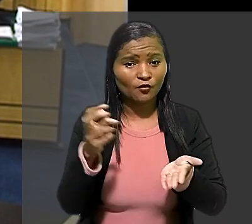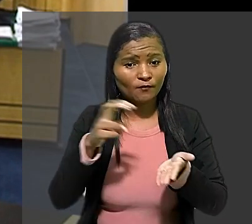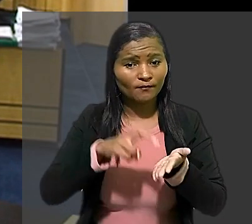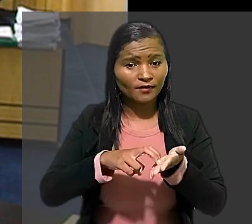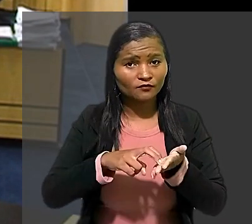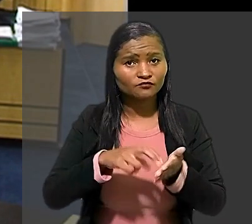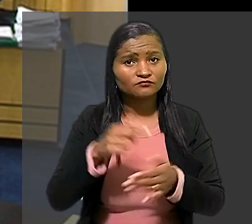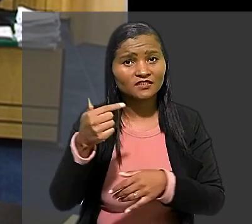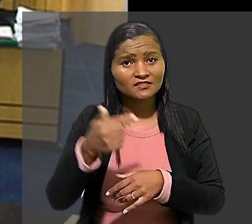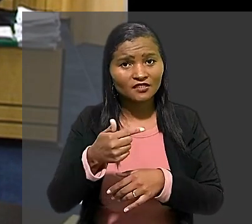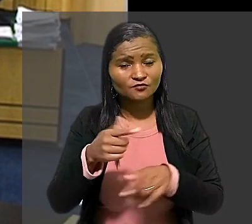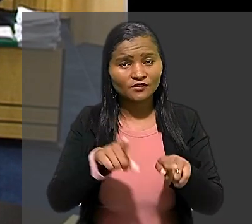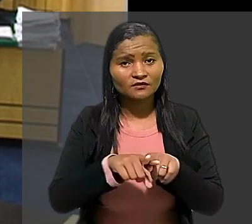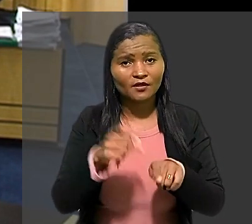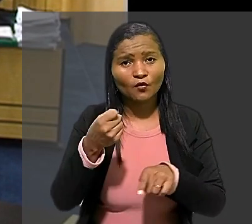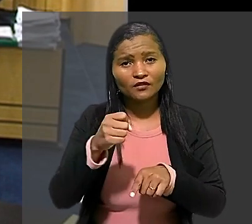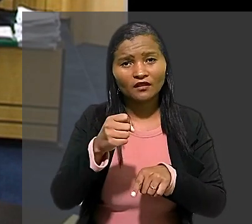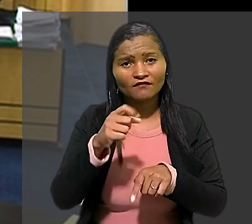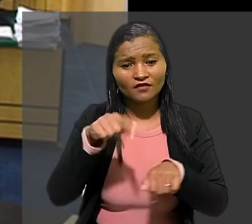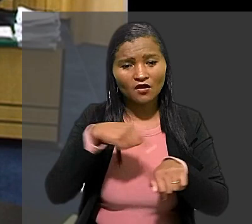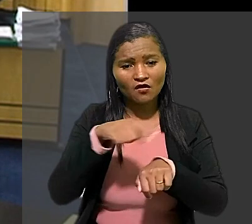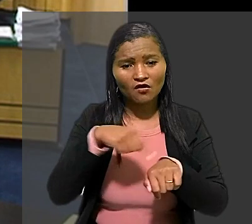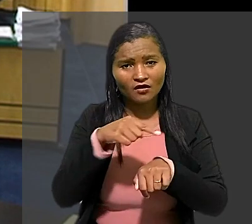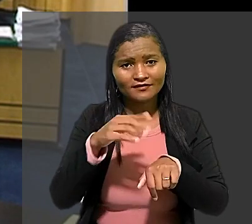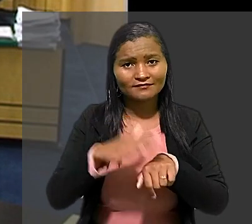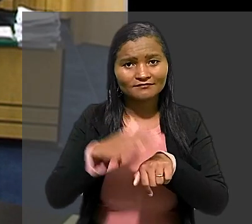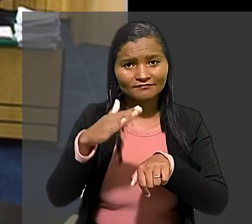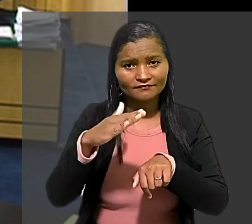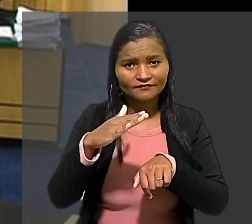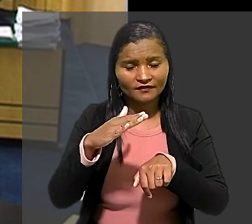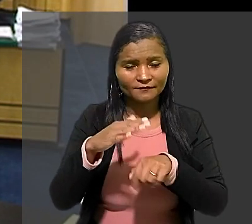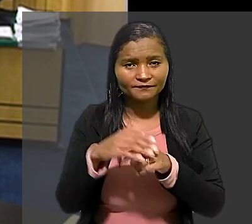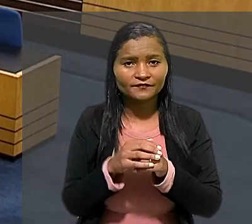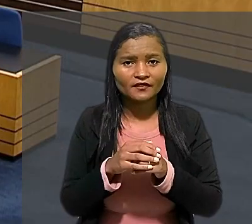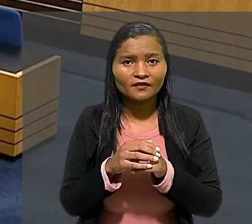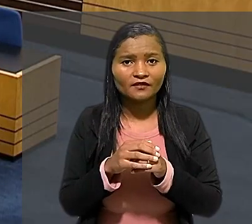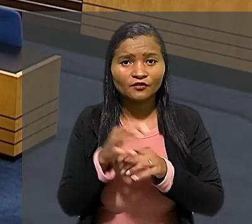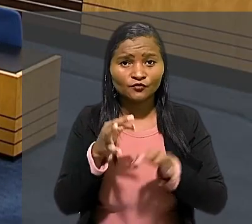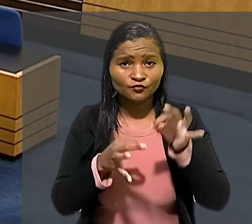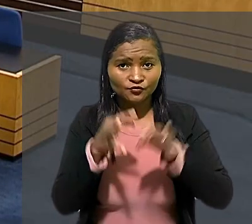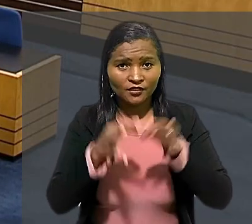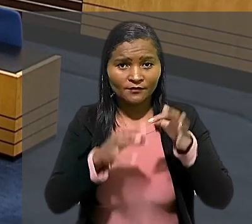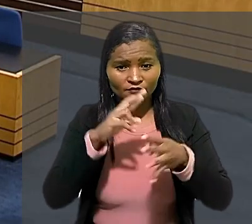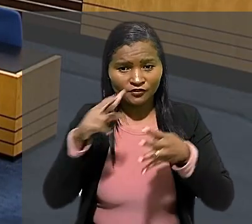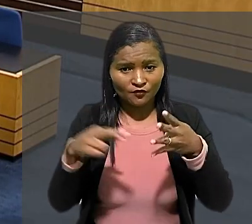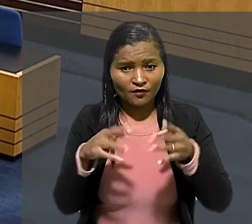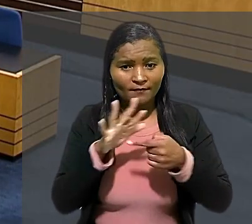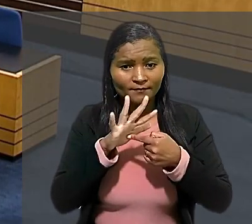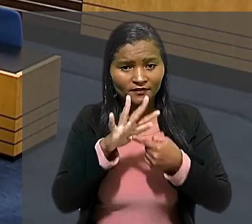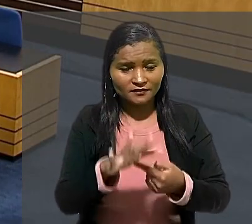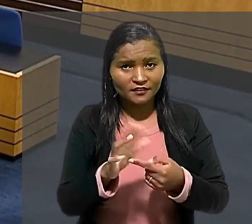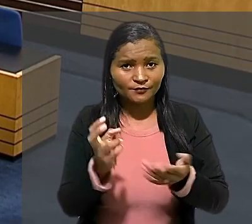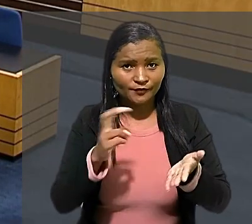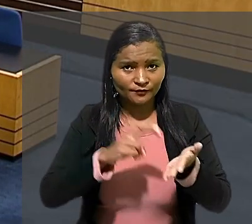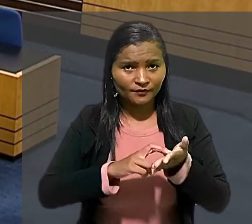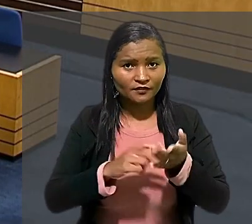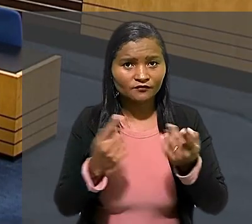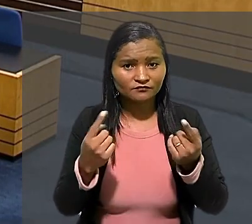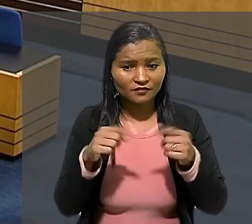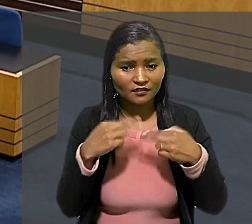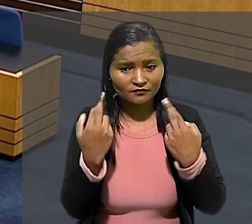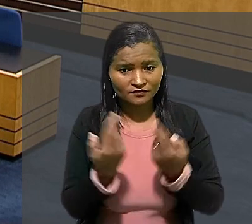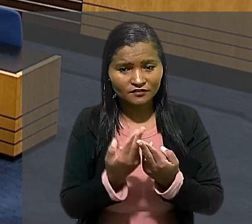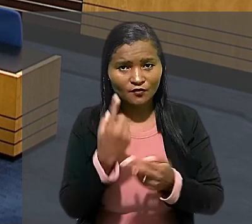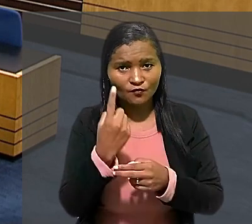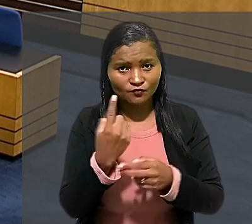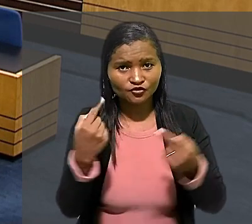condenou o banco ao pagamento da 7ª e da 8ª horas como extras. No julgamento de embargos apresentados pelo banco na seção 1